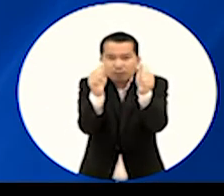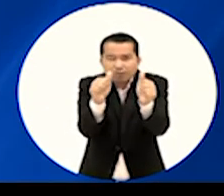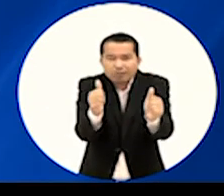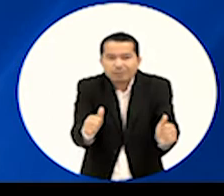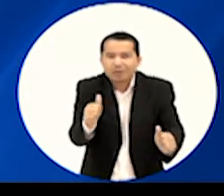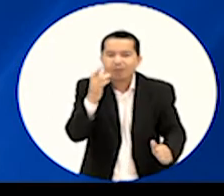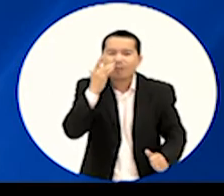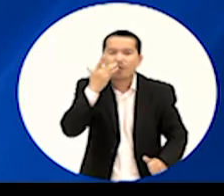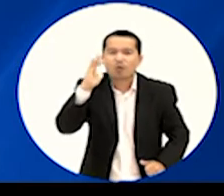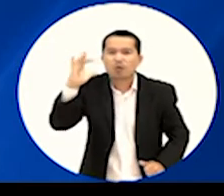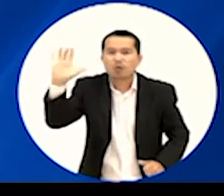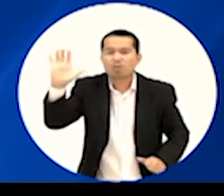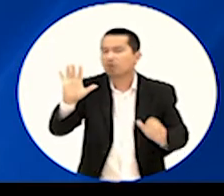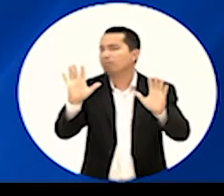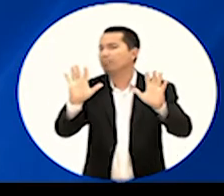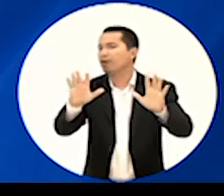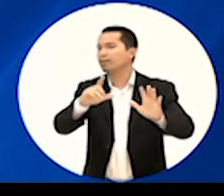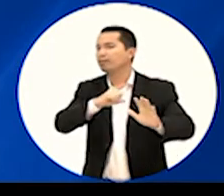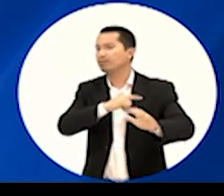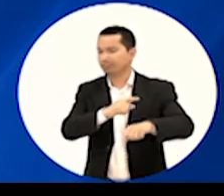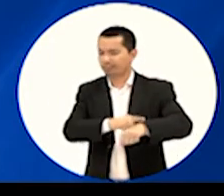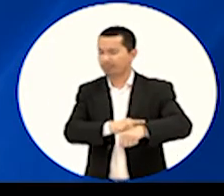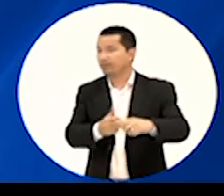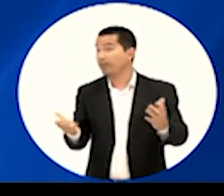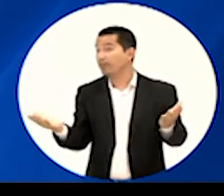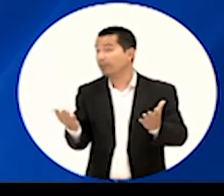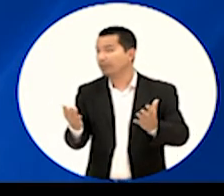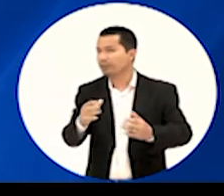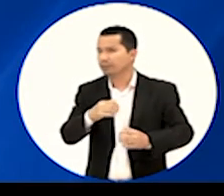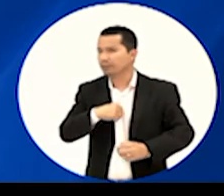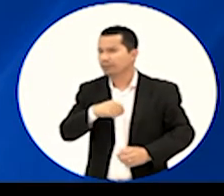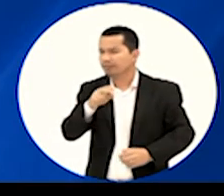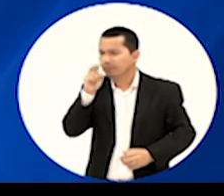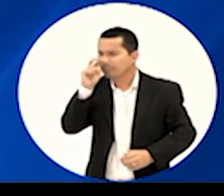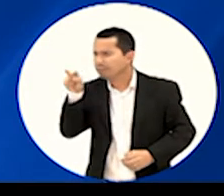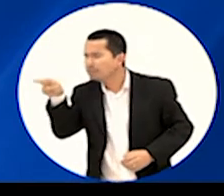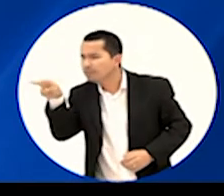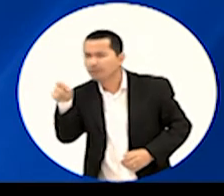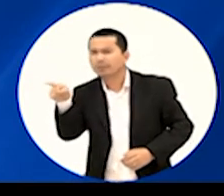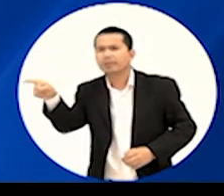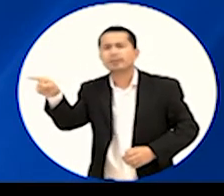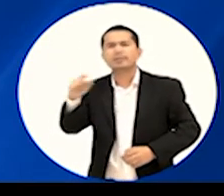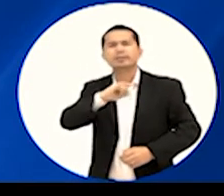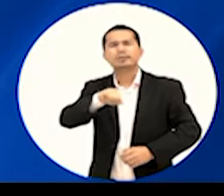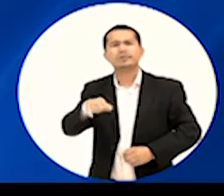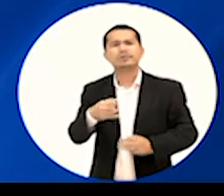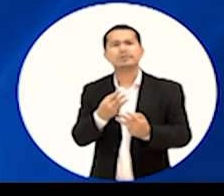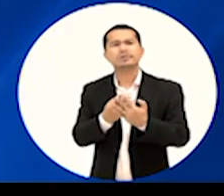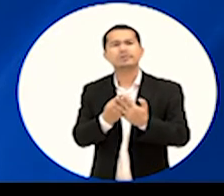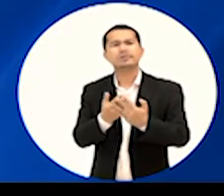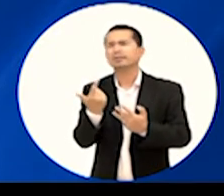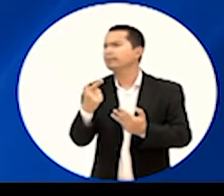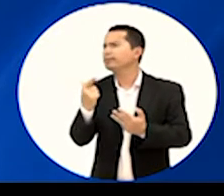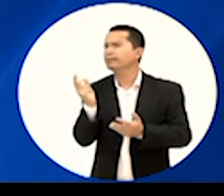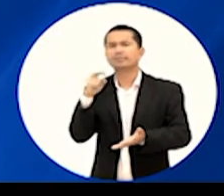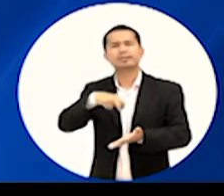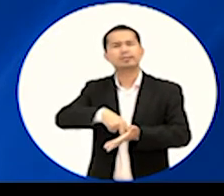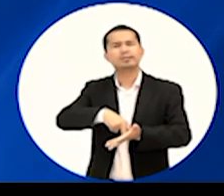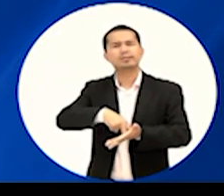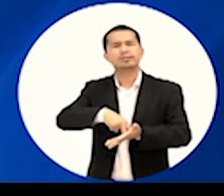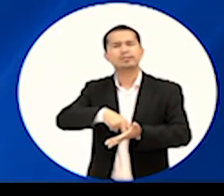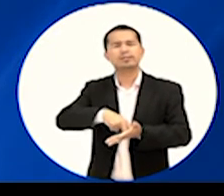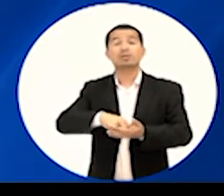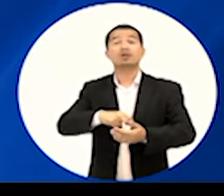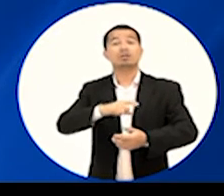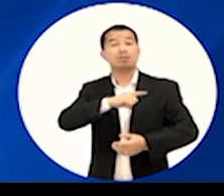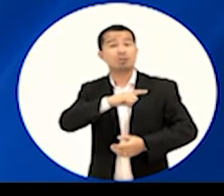astrólogos aproveitaram a ocasião para acusar os judeus. Eles disseram ao rei Nabucodonosor: que